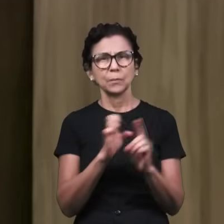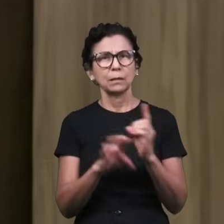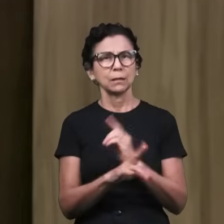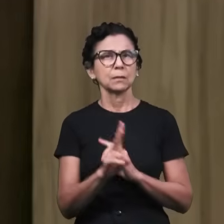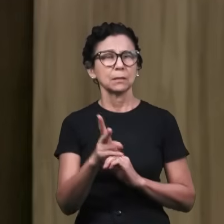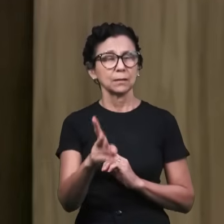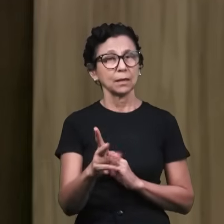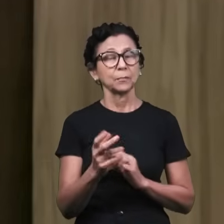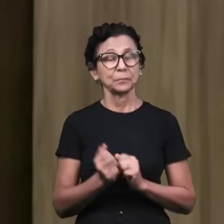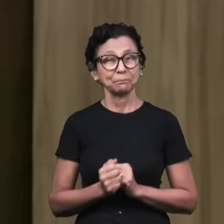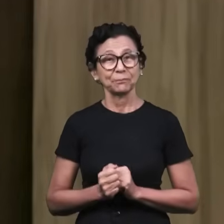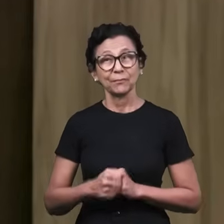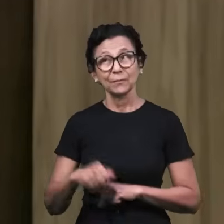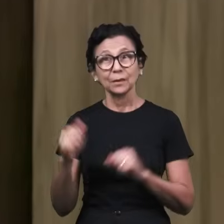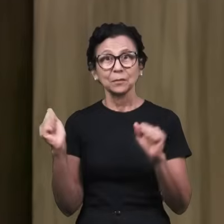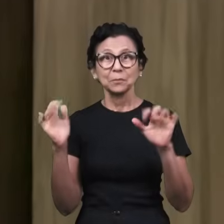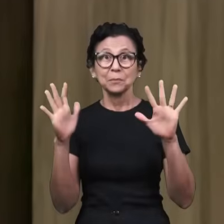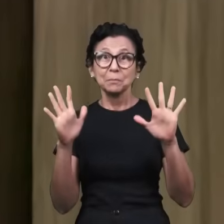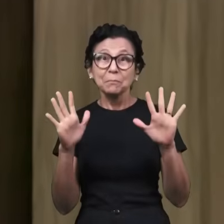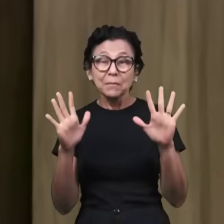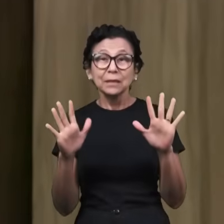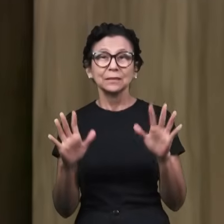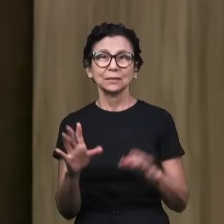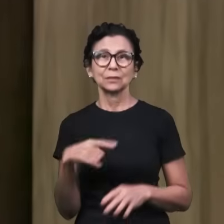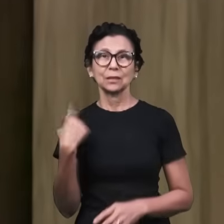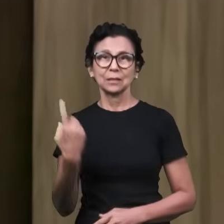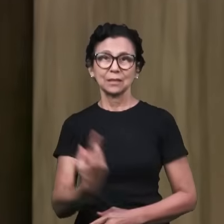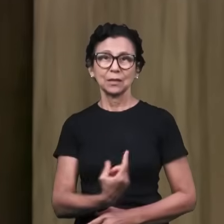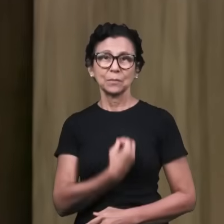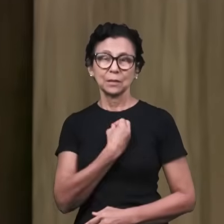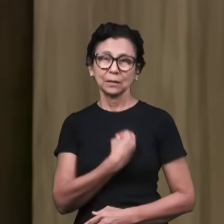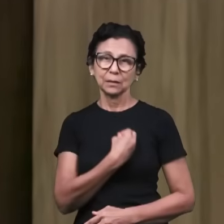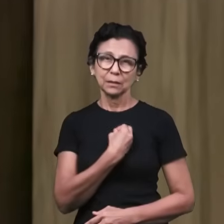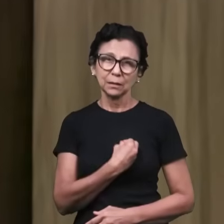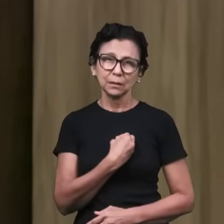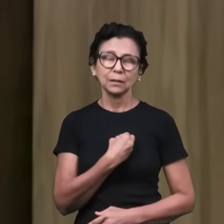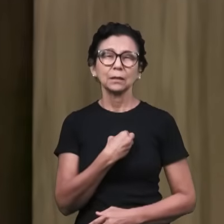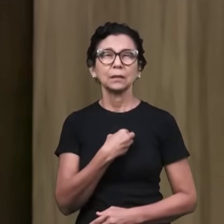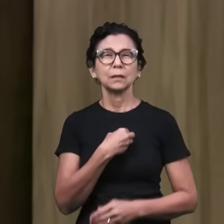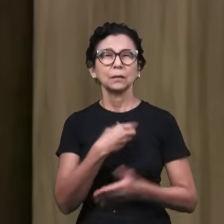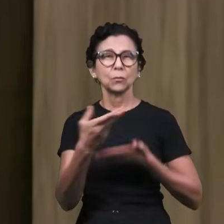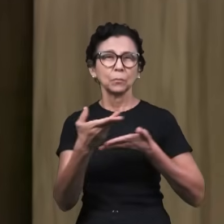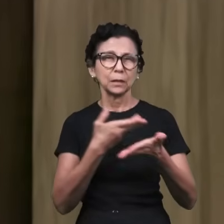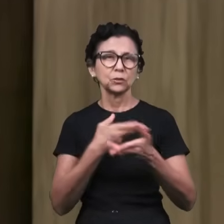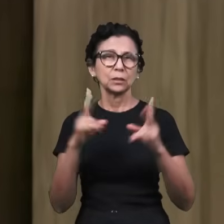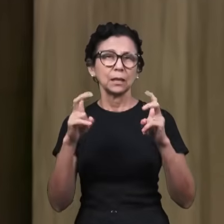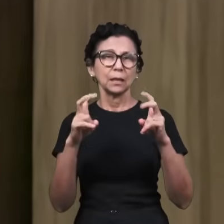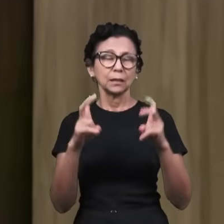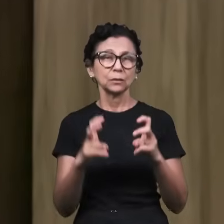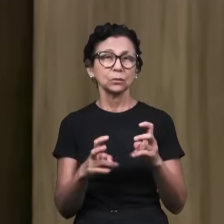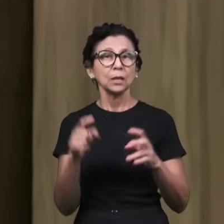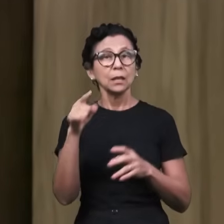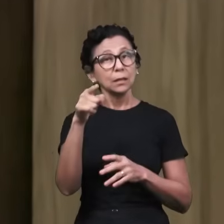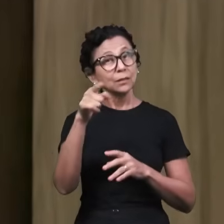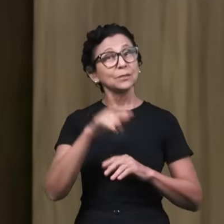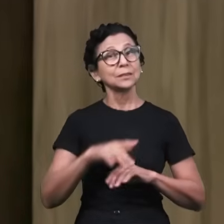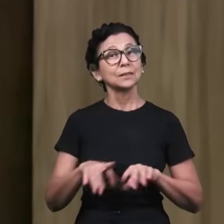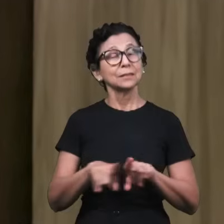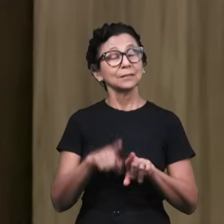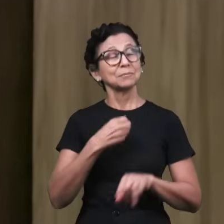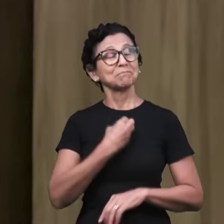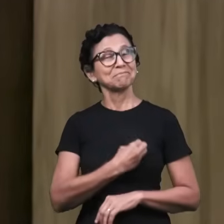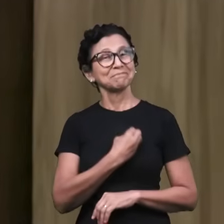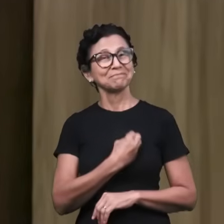uma bênção nós podermos estar aqui, podermos falar sobre o assunto e saber que você está aí do outro lado participando com a